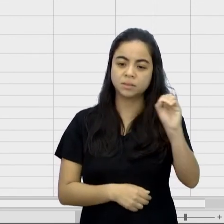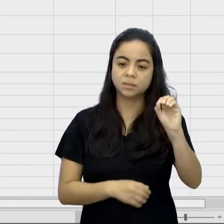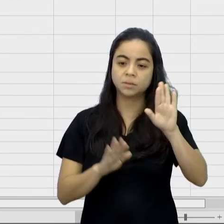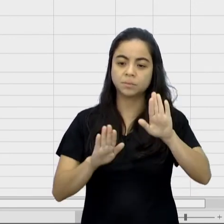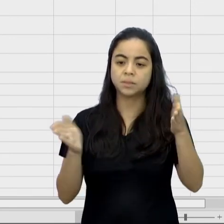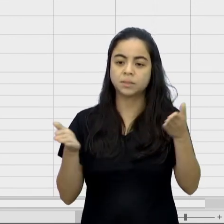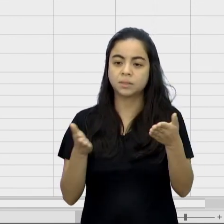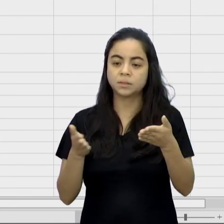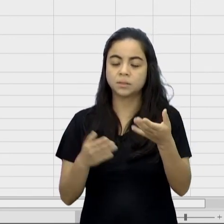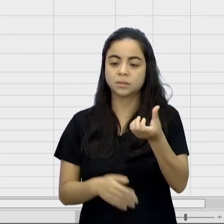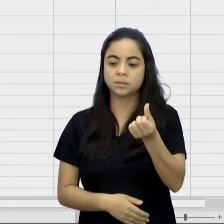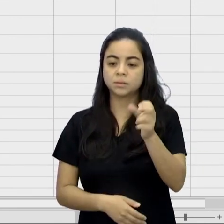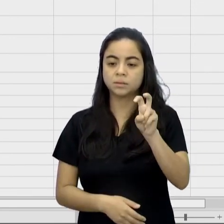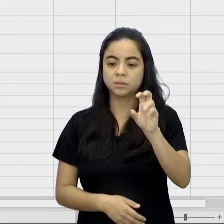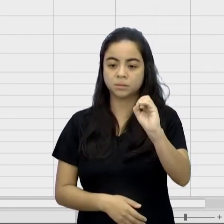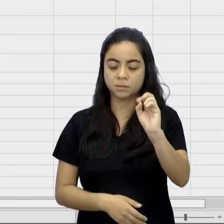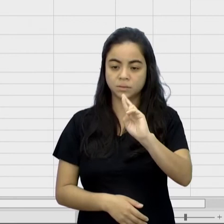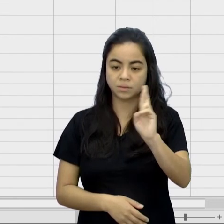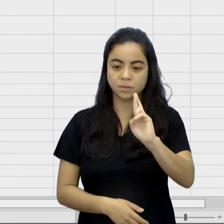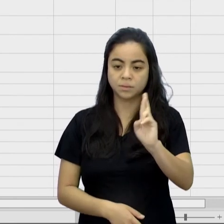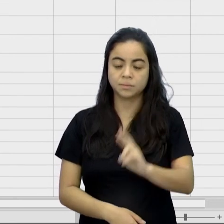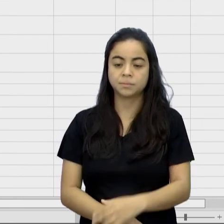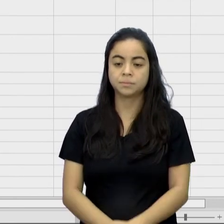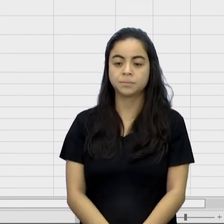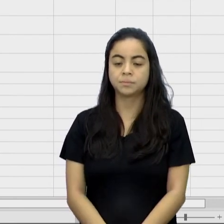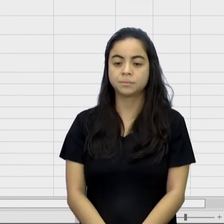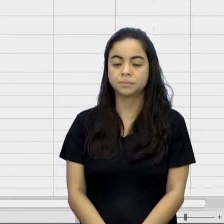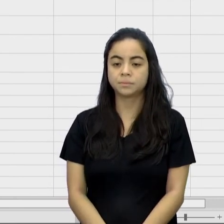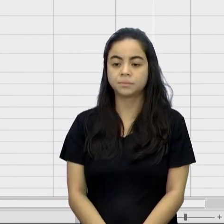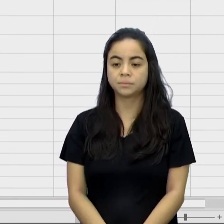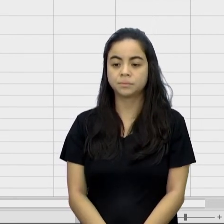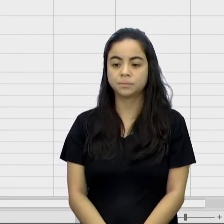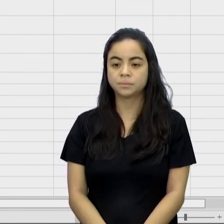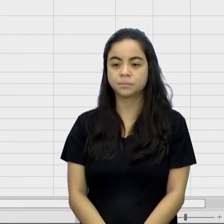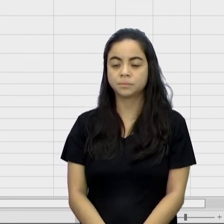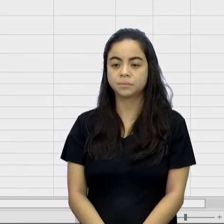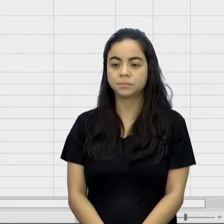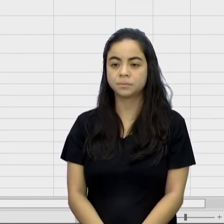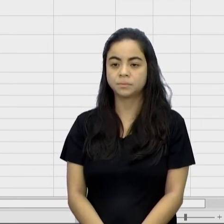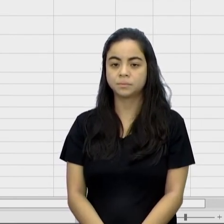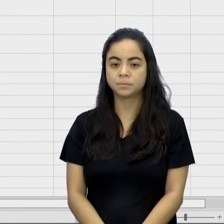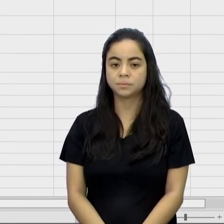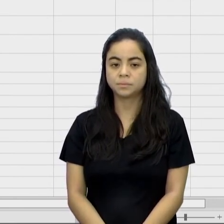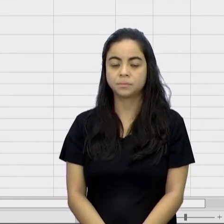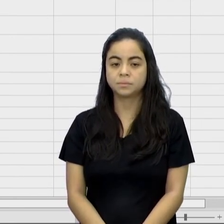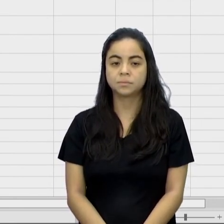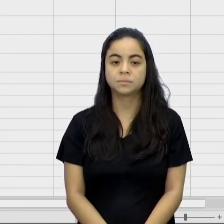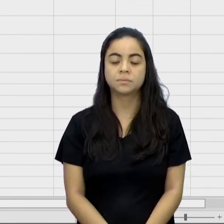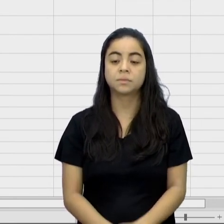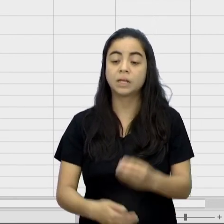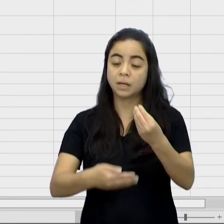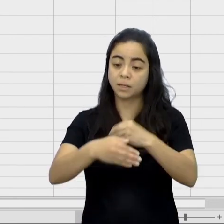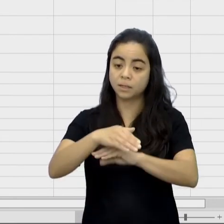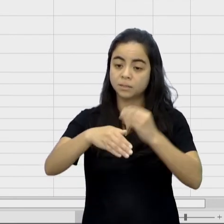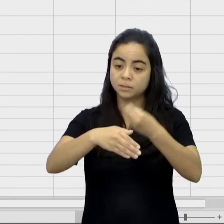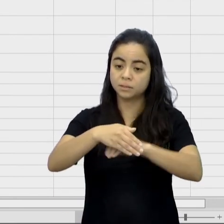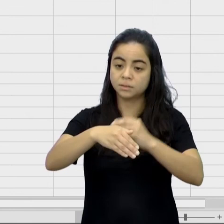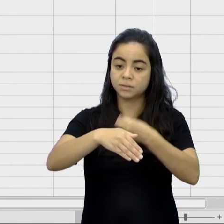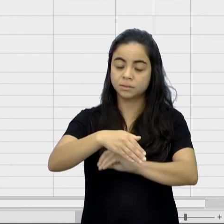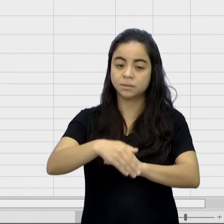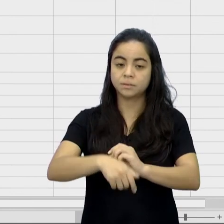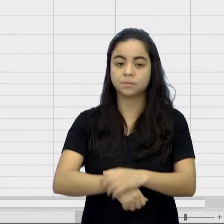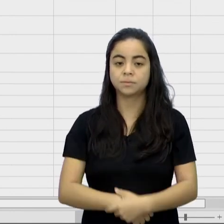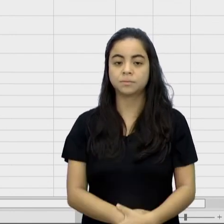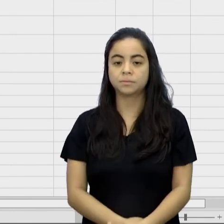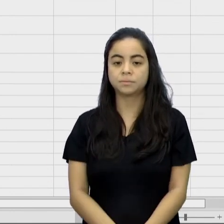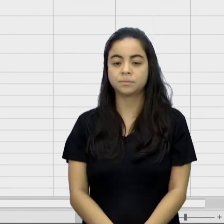para 650. 650. Tá, deixa eu só... Que é a nossa reserva, é a tabela de reserva, gente, que ele